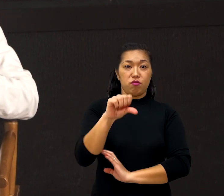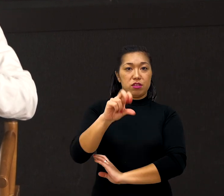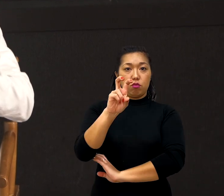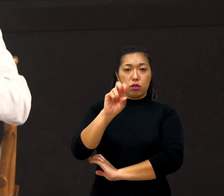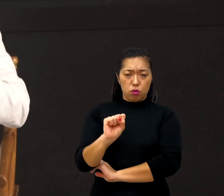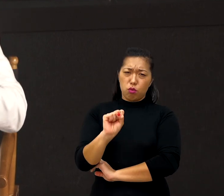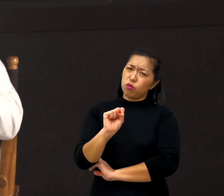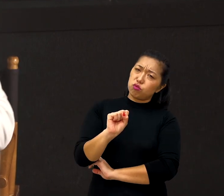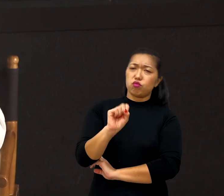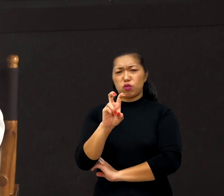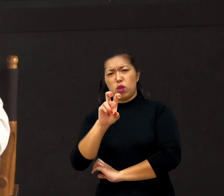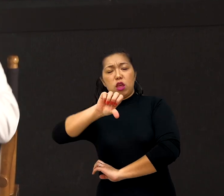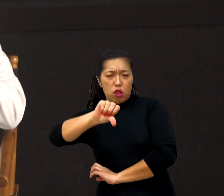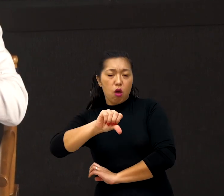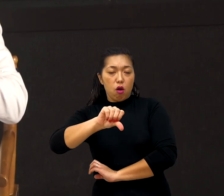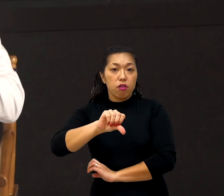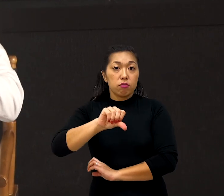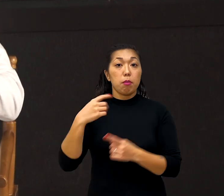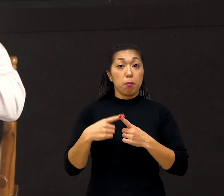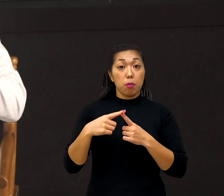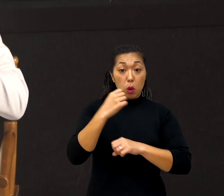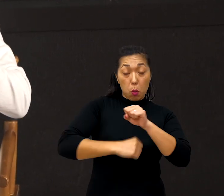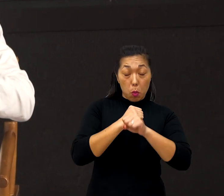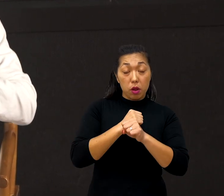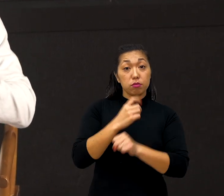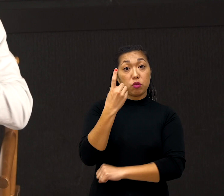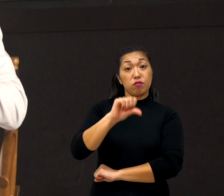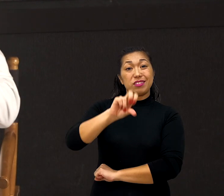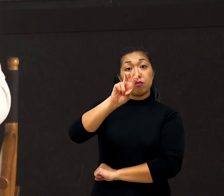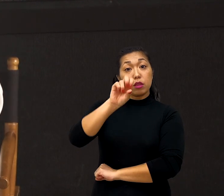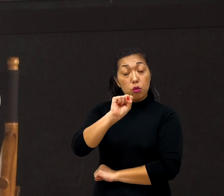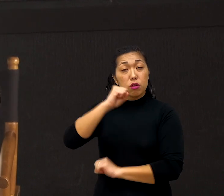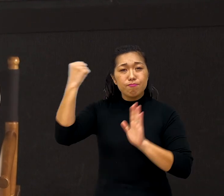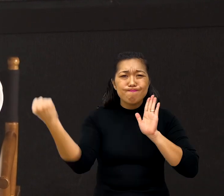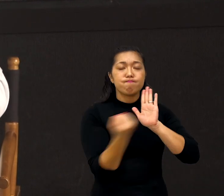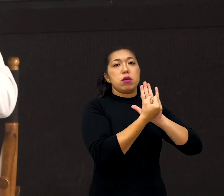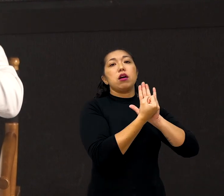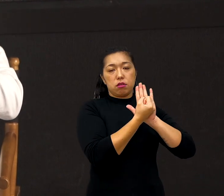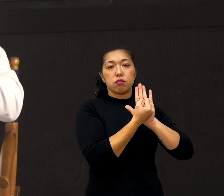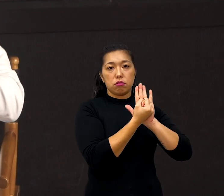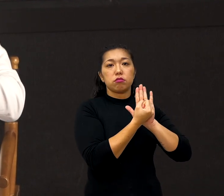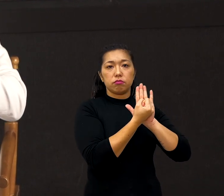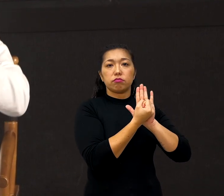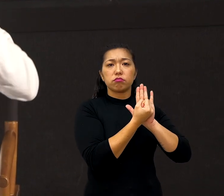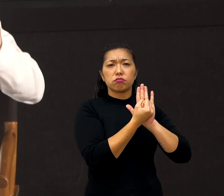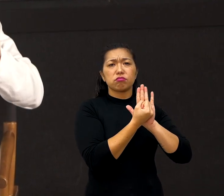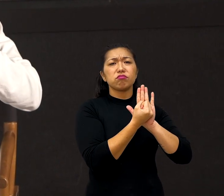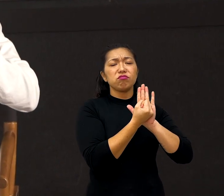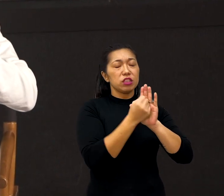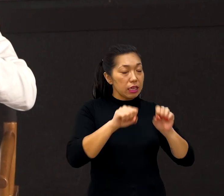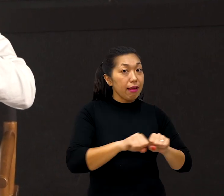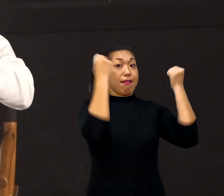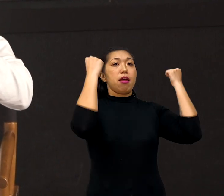pós-58, 58 não, 59, porque 58 é um marco que é Quilombo e Senzala, Clóvis